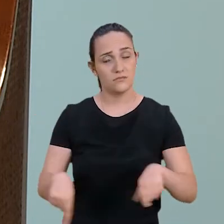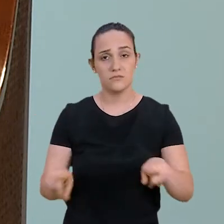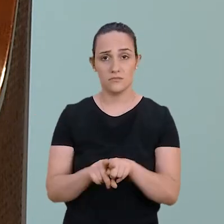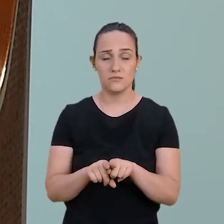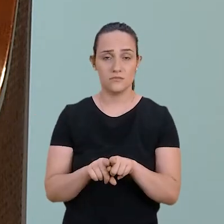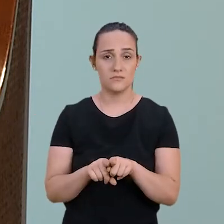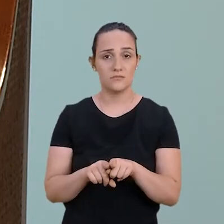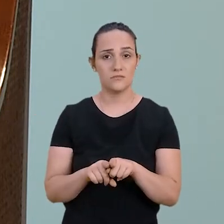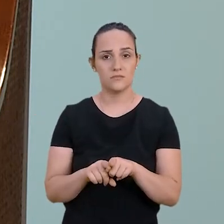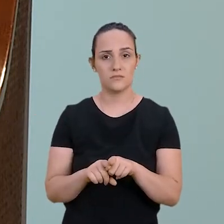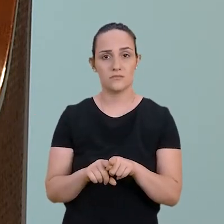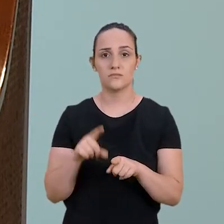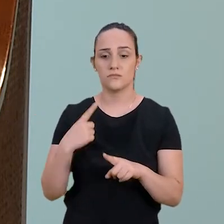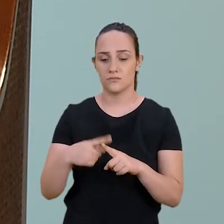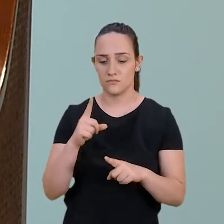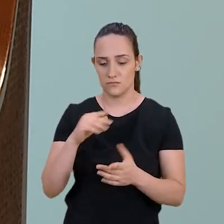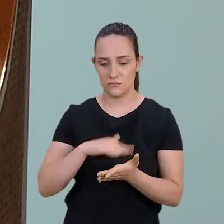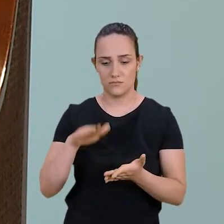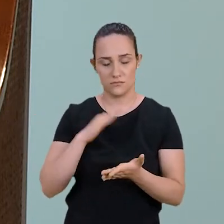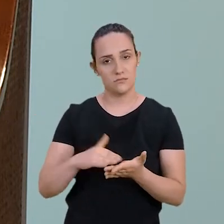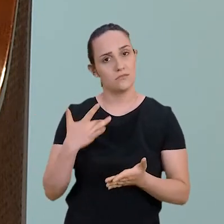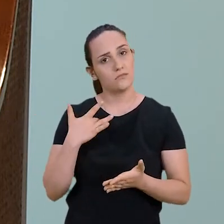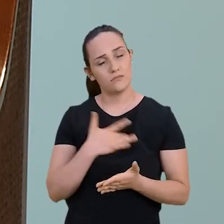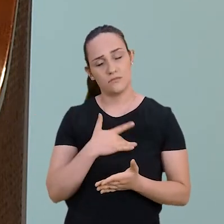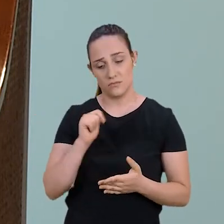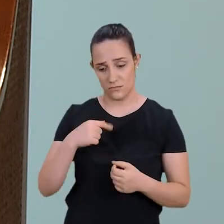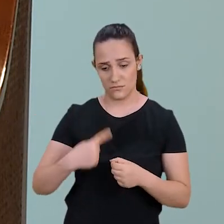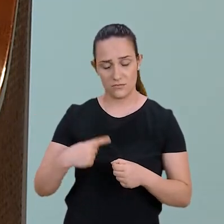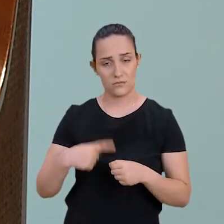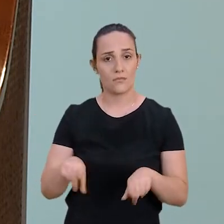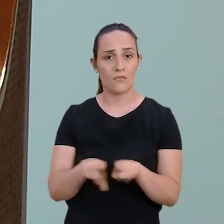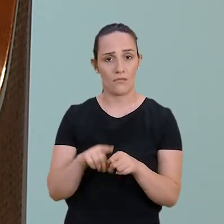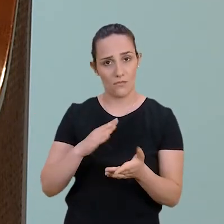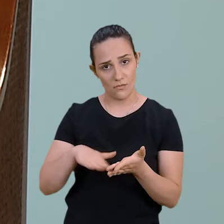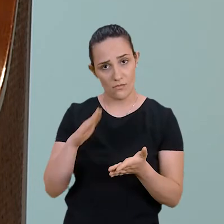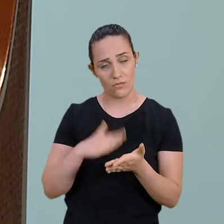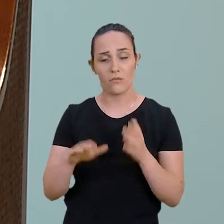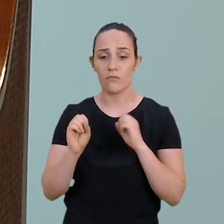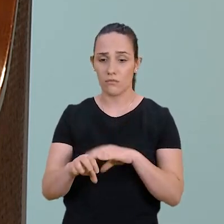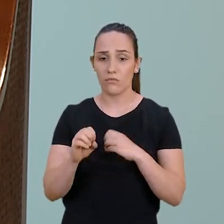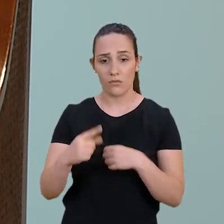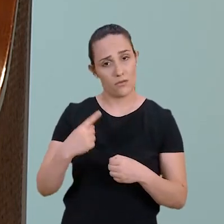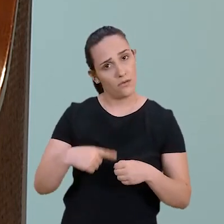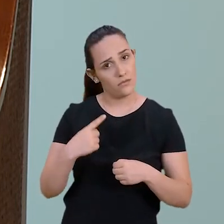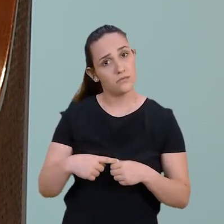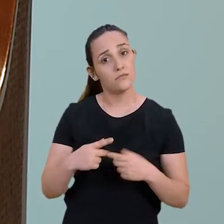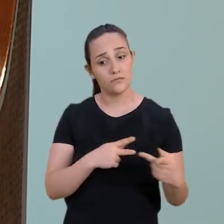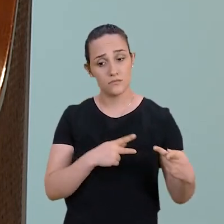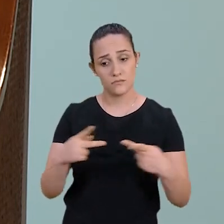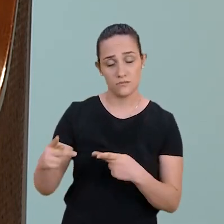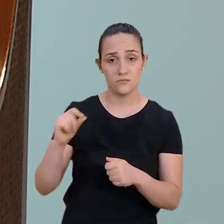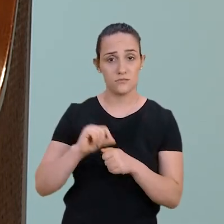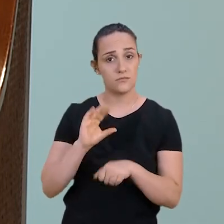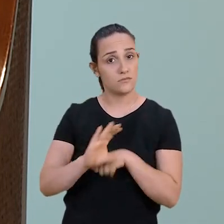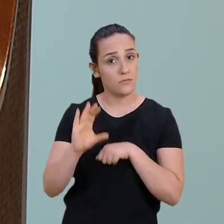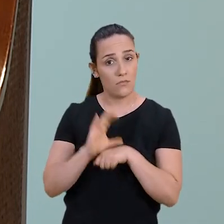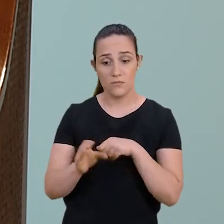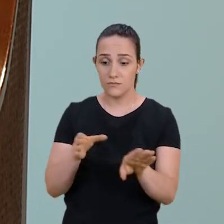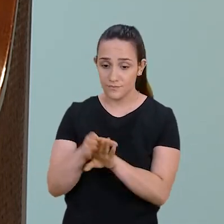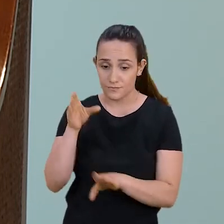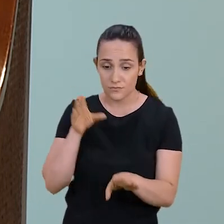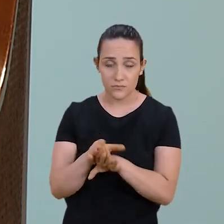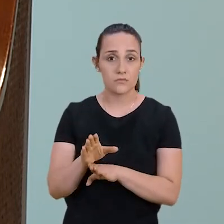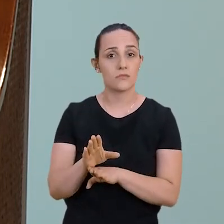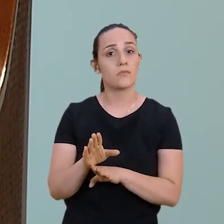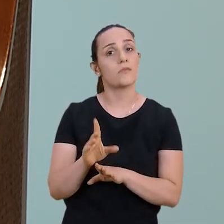convite da Secretaria de Saúde do município, da Secretaria de Educação do município para participar de capacitações que eles deram